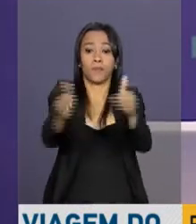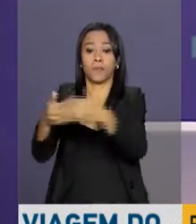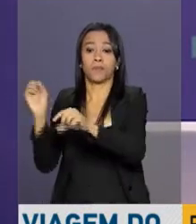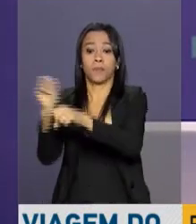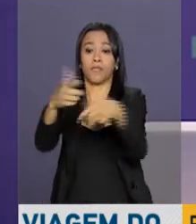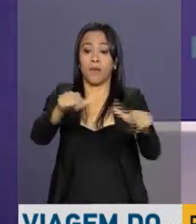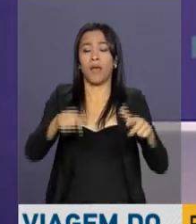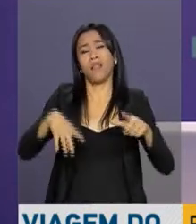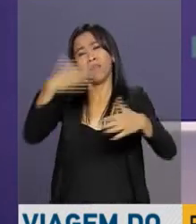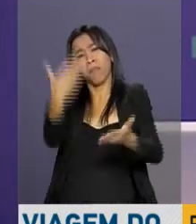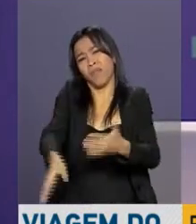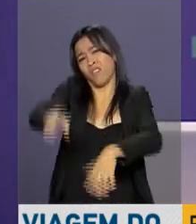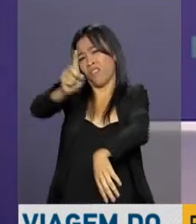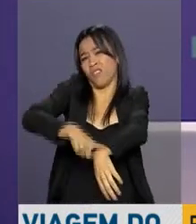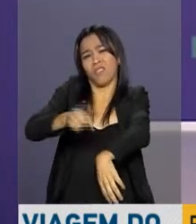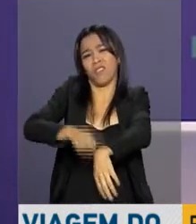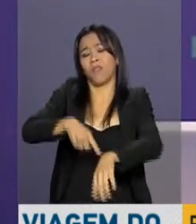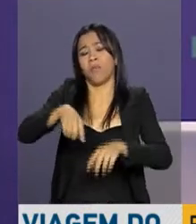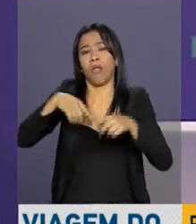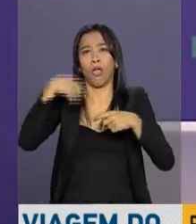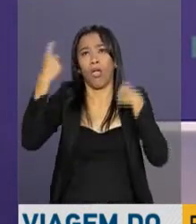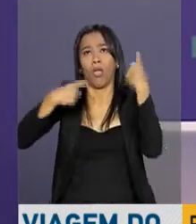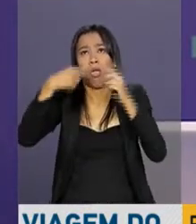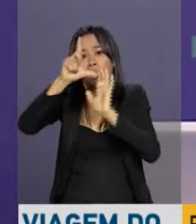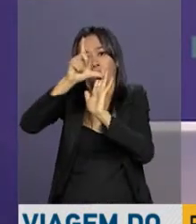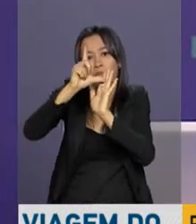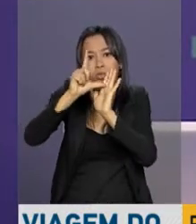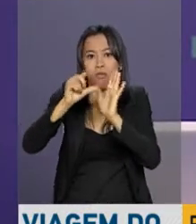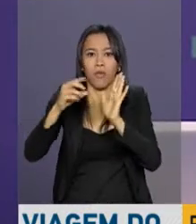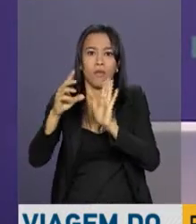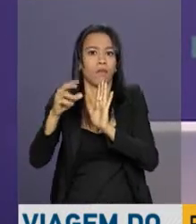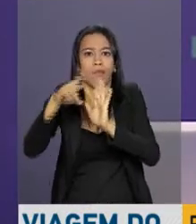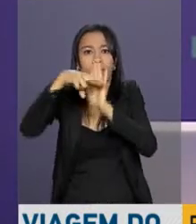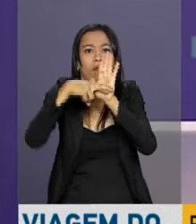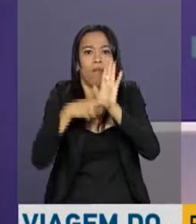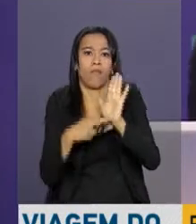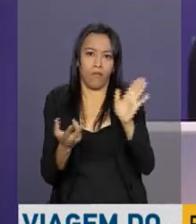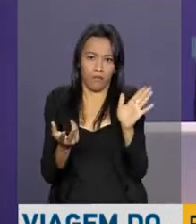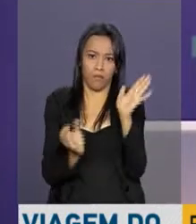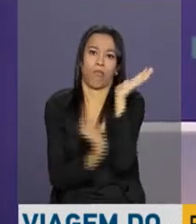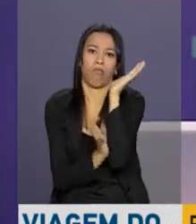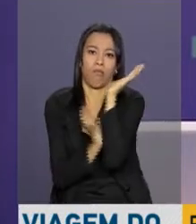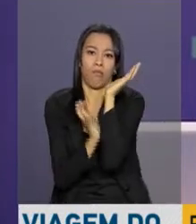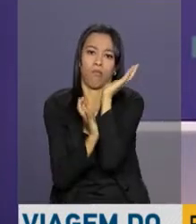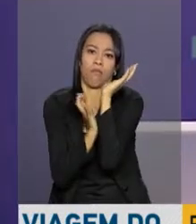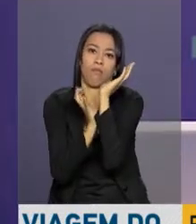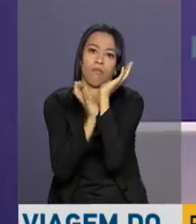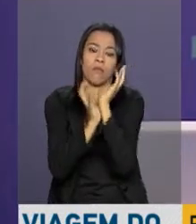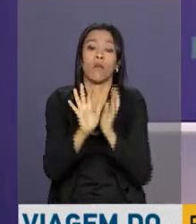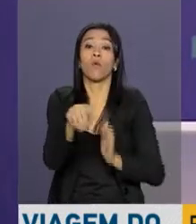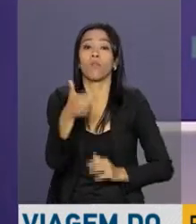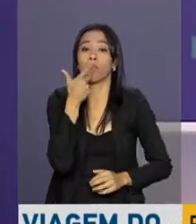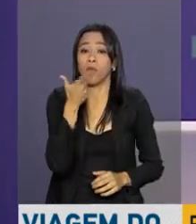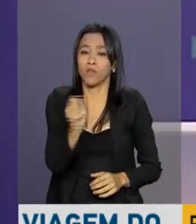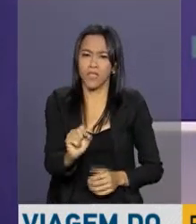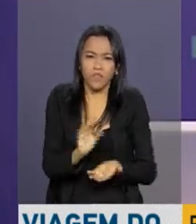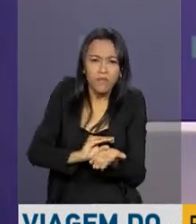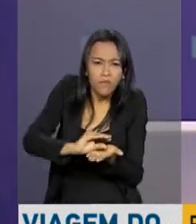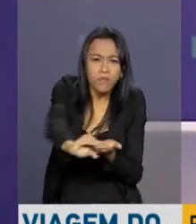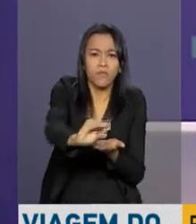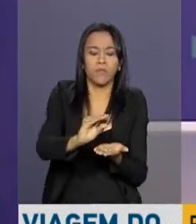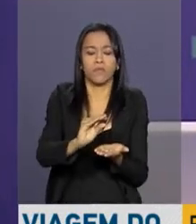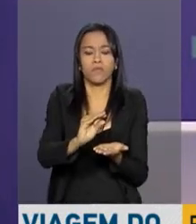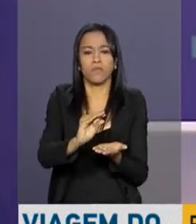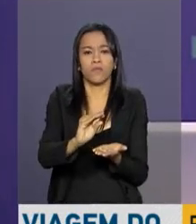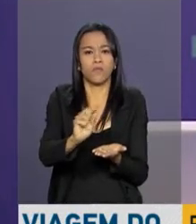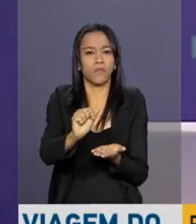tempo às exigências burocráticas. Aliás, quando eu falo em investimentos no Brasil, eu quero